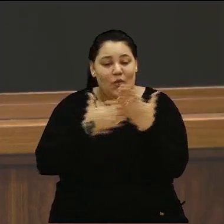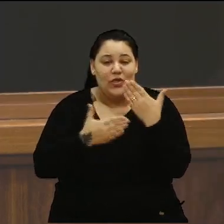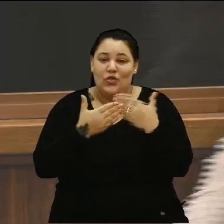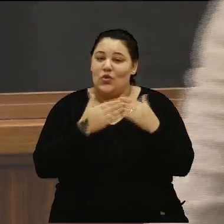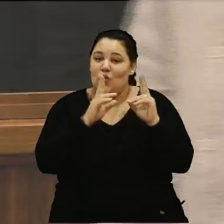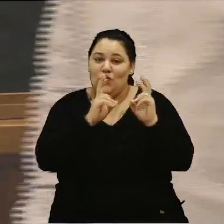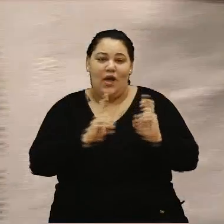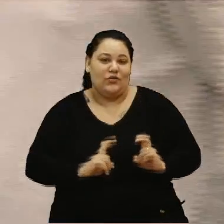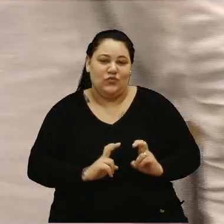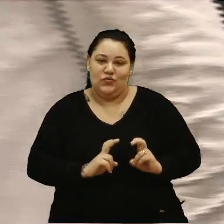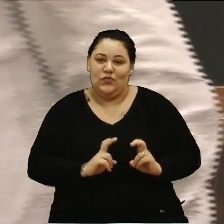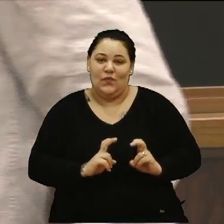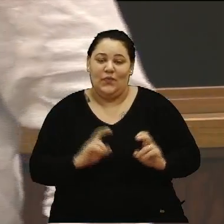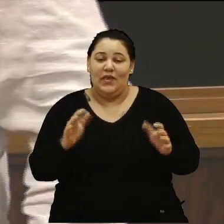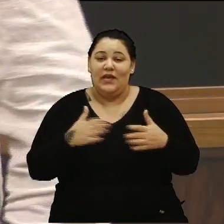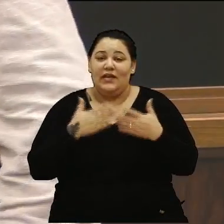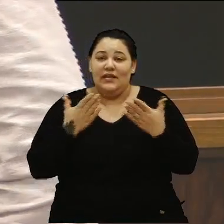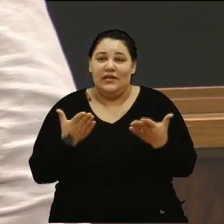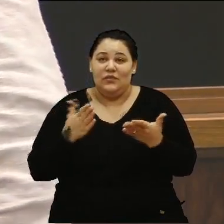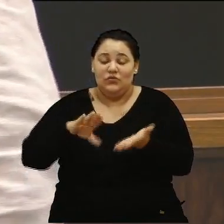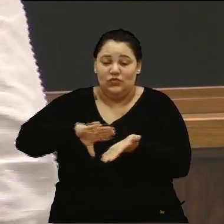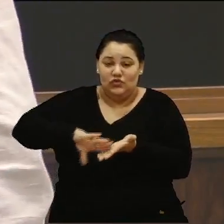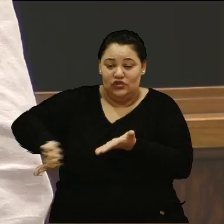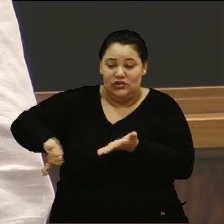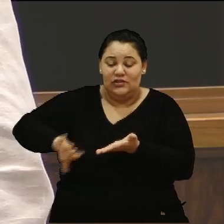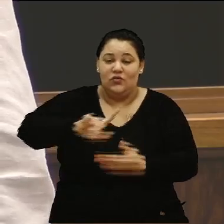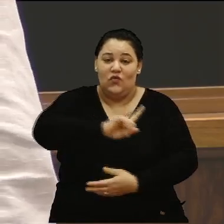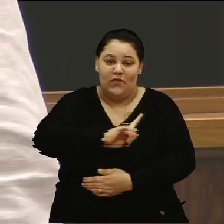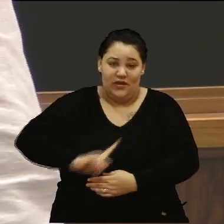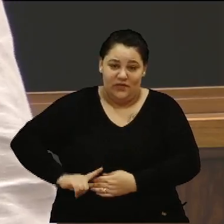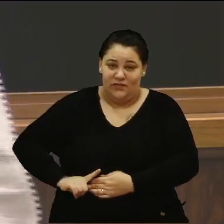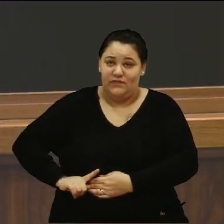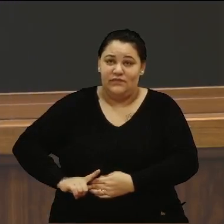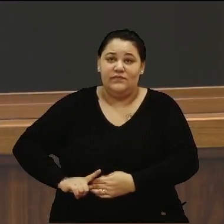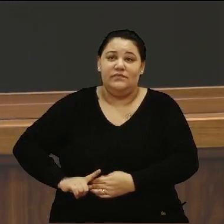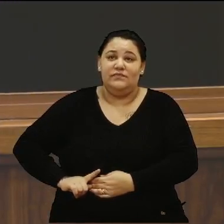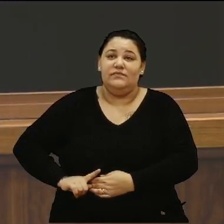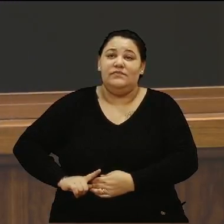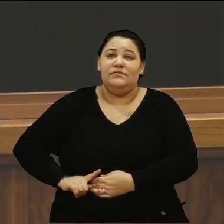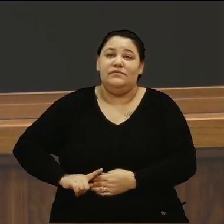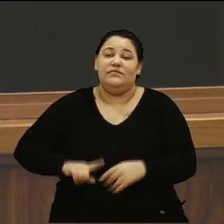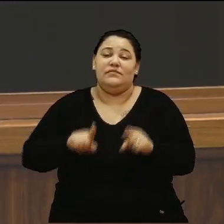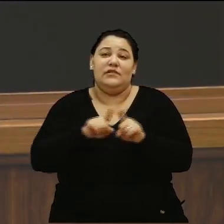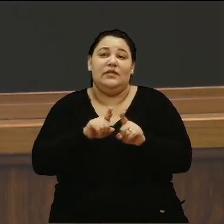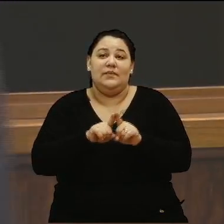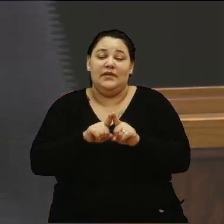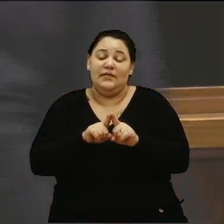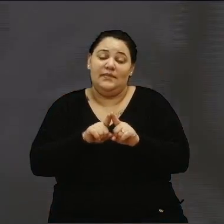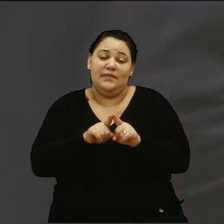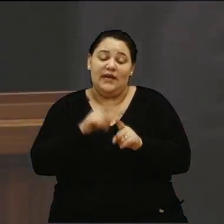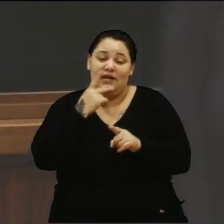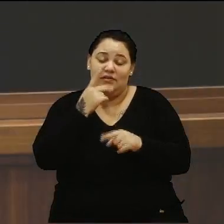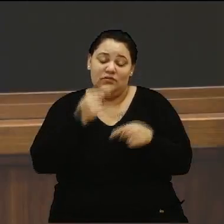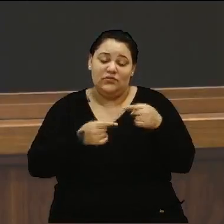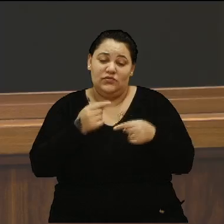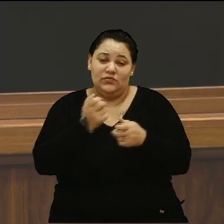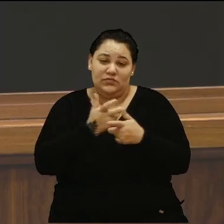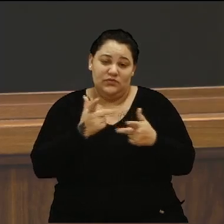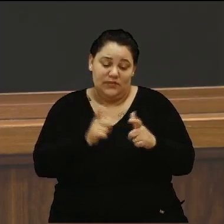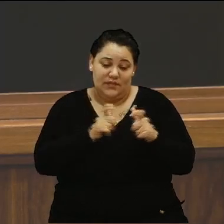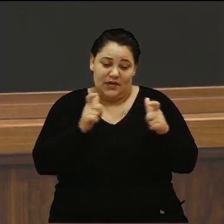matérias, né? Então, é tirar do governo a questão mais ampla, né? Eu acho